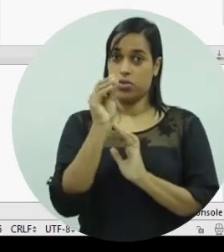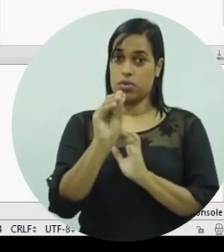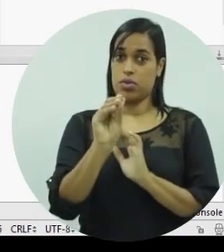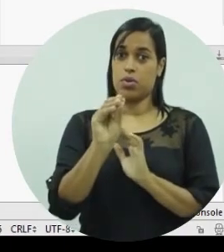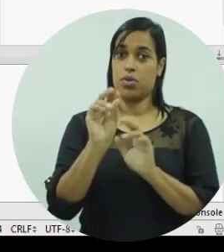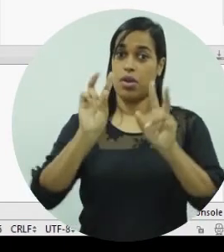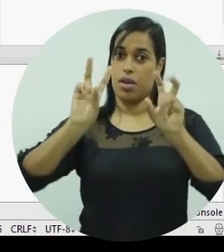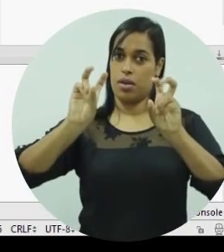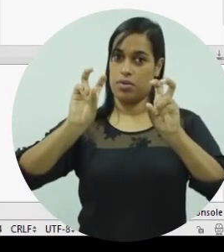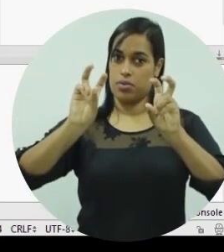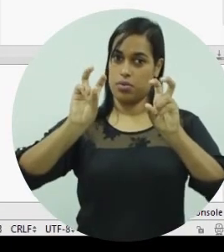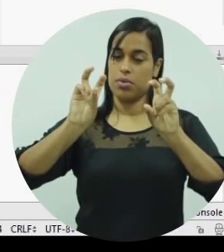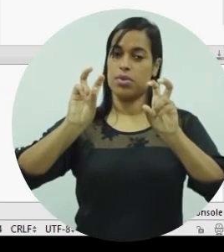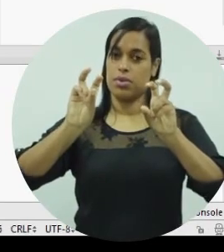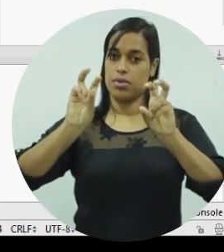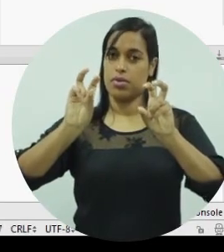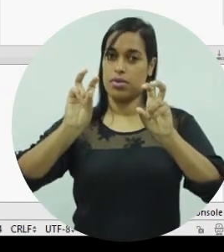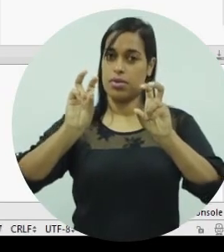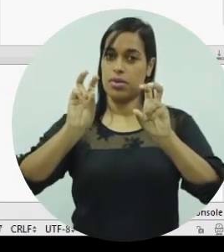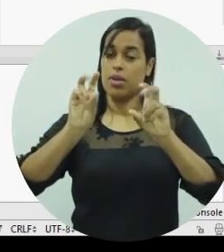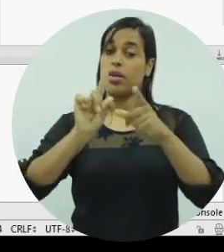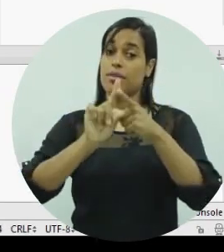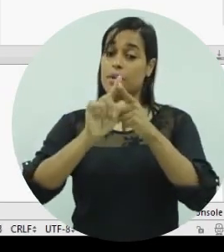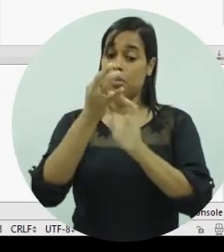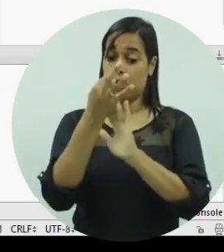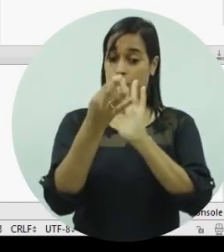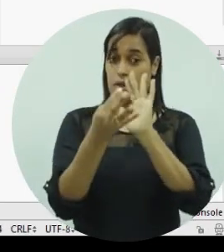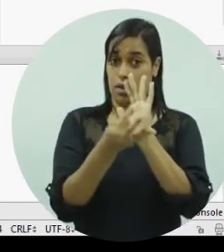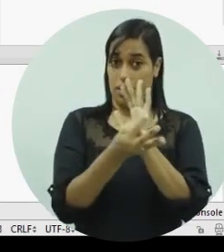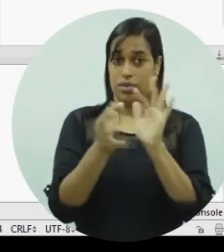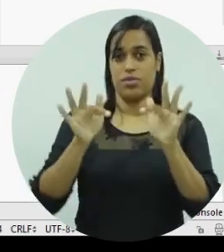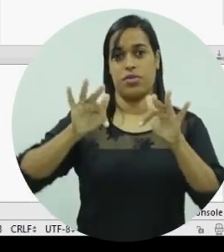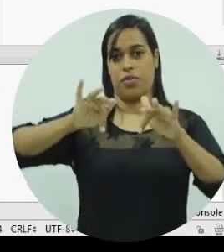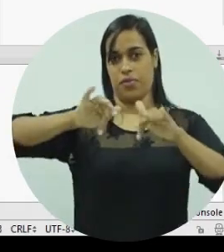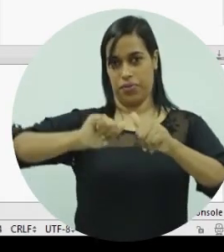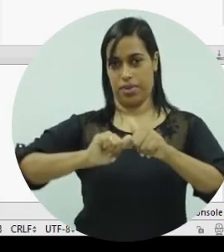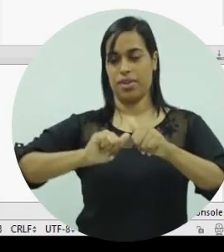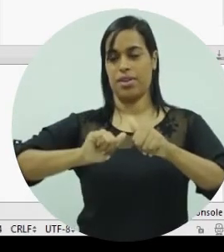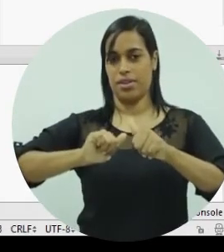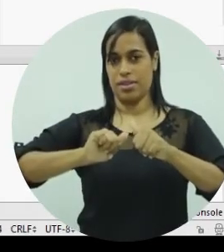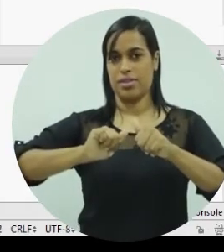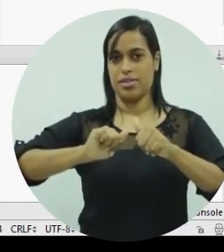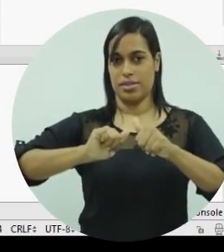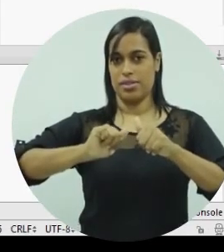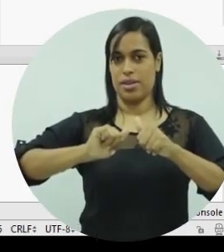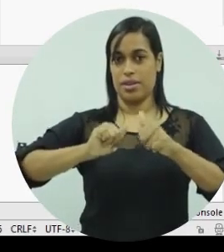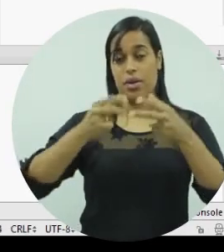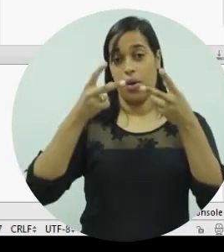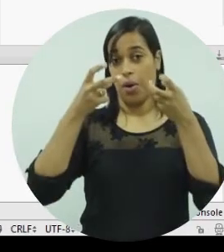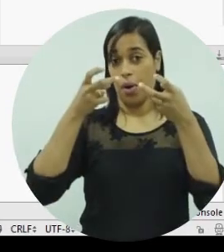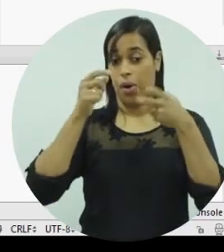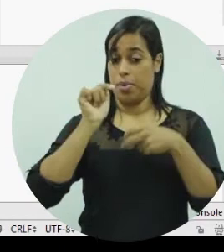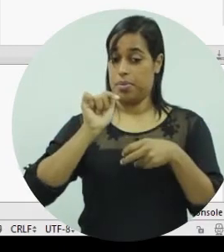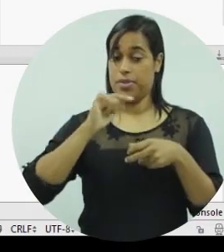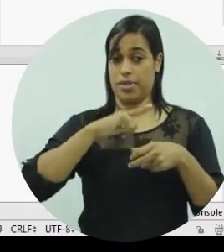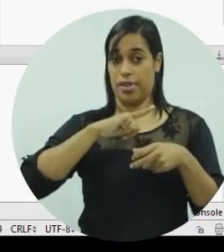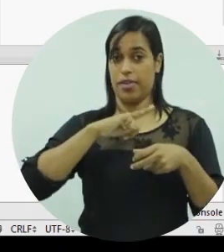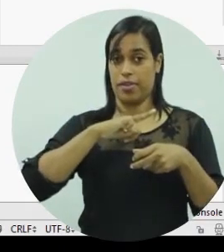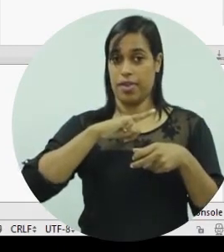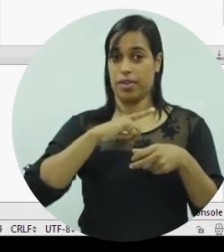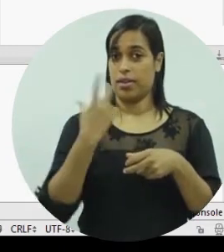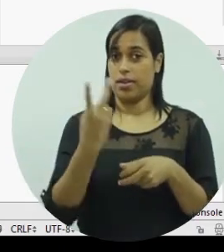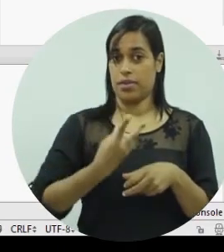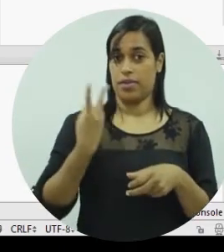aspas duplas, escreve o texto e então finaliza com aspas duplas. Observe que aqui a gente tem